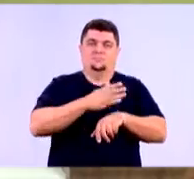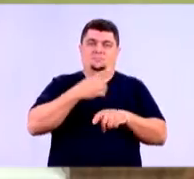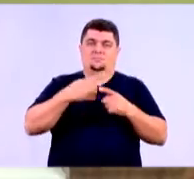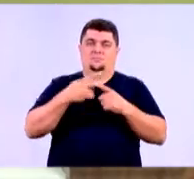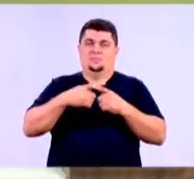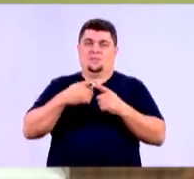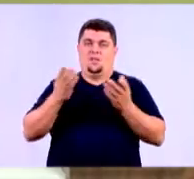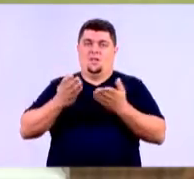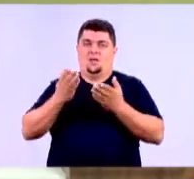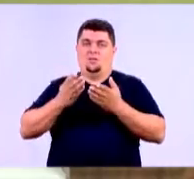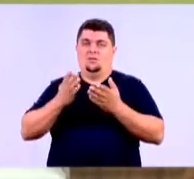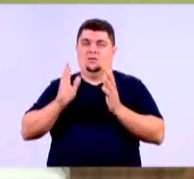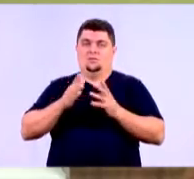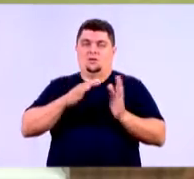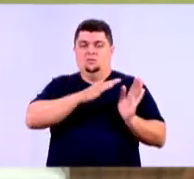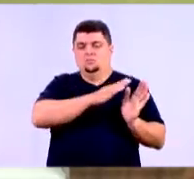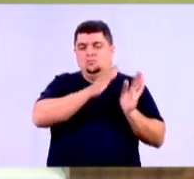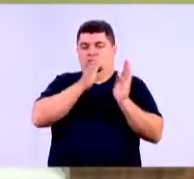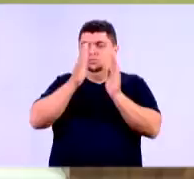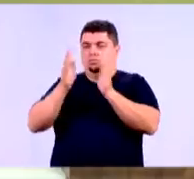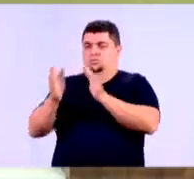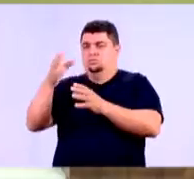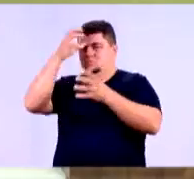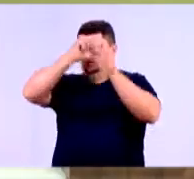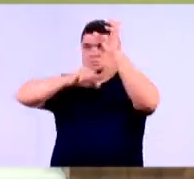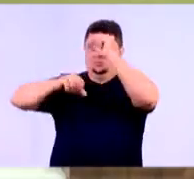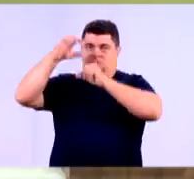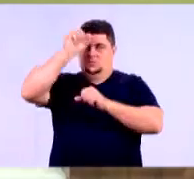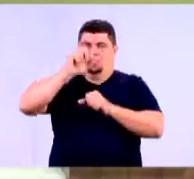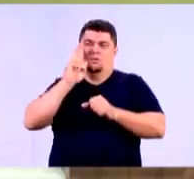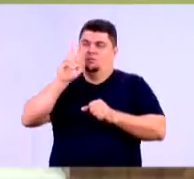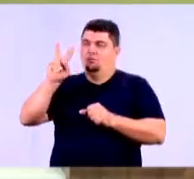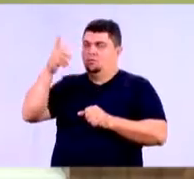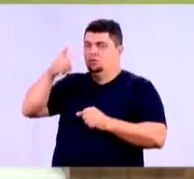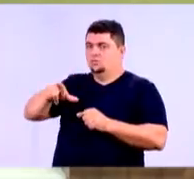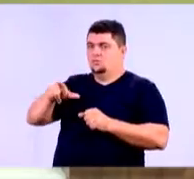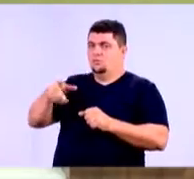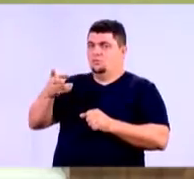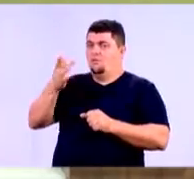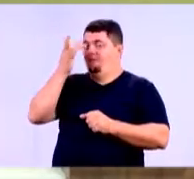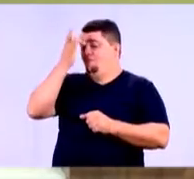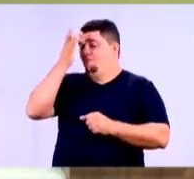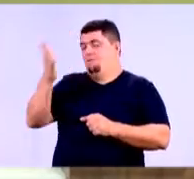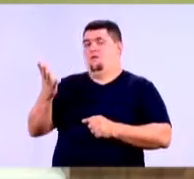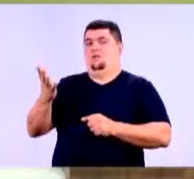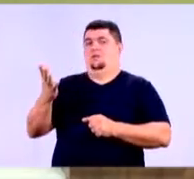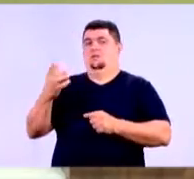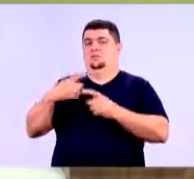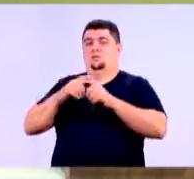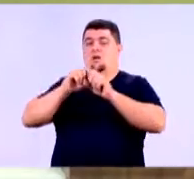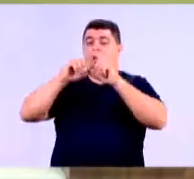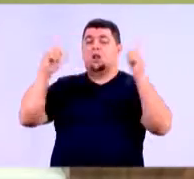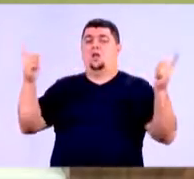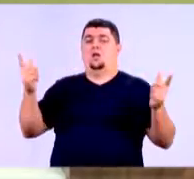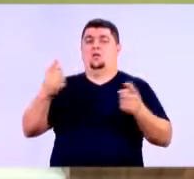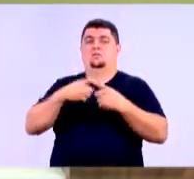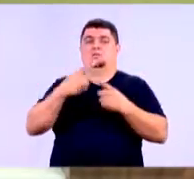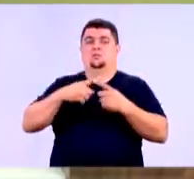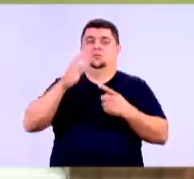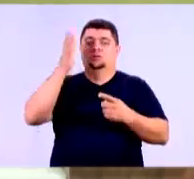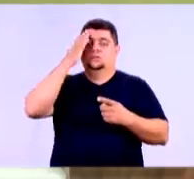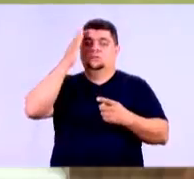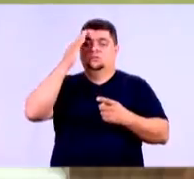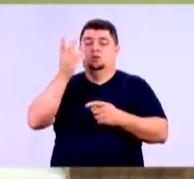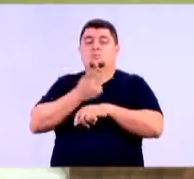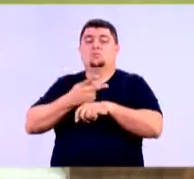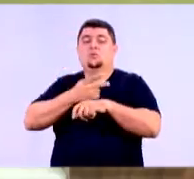que você já passou por todo esse conhecimento, quando você reassistir a aula 02, vai ficar bastante claro, você já sabe o que você vai procurar ali